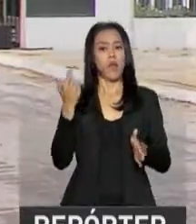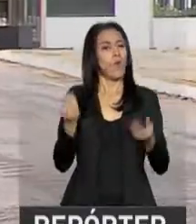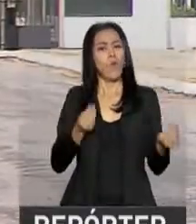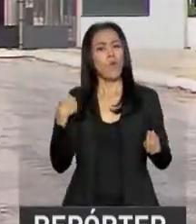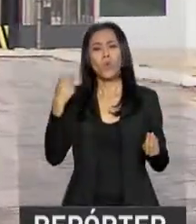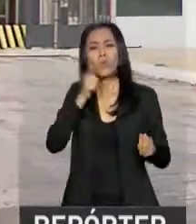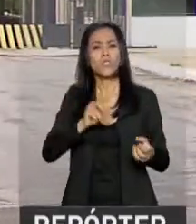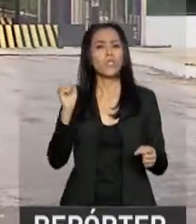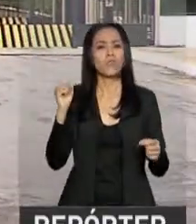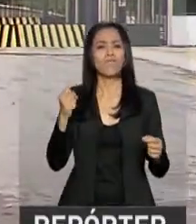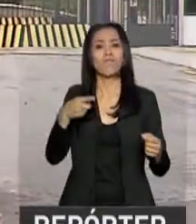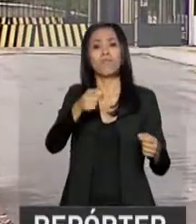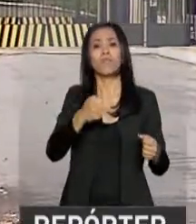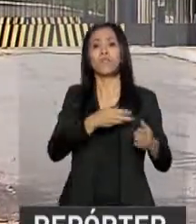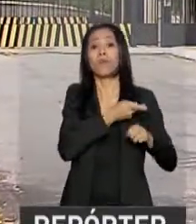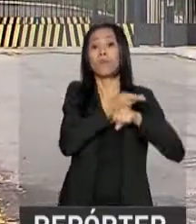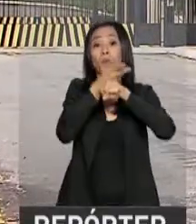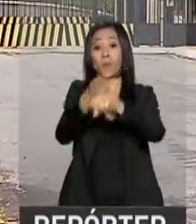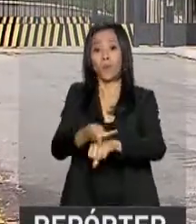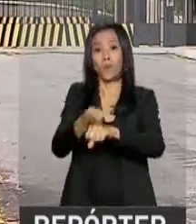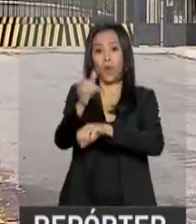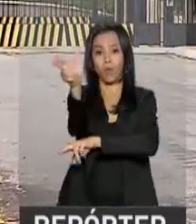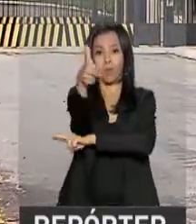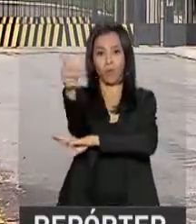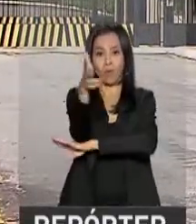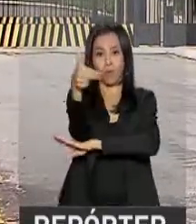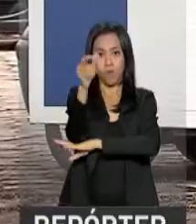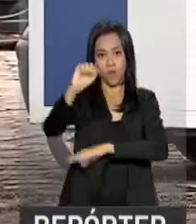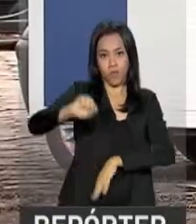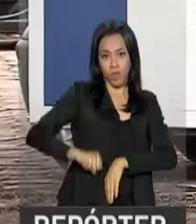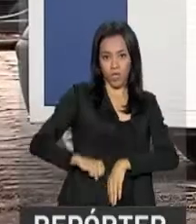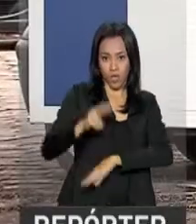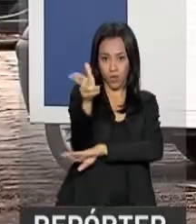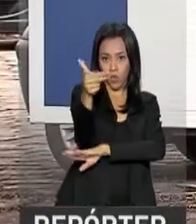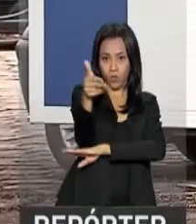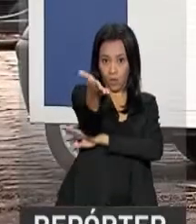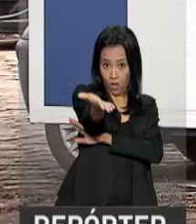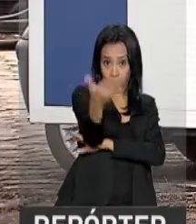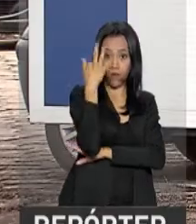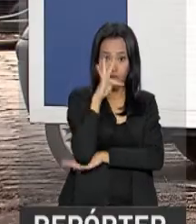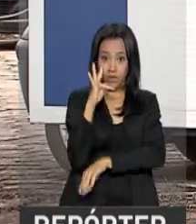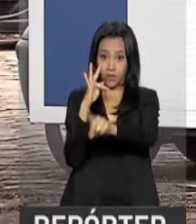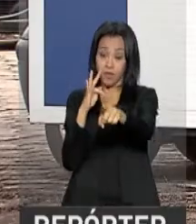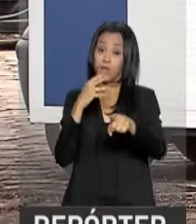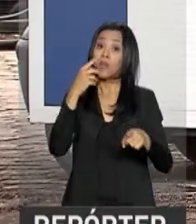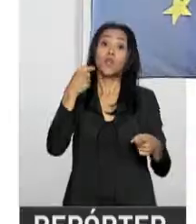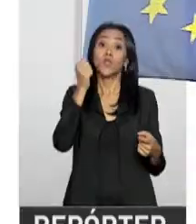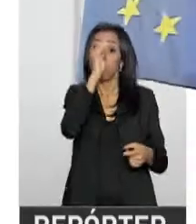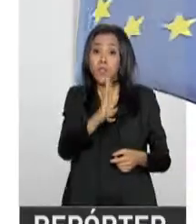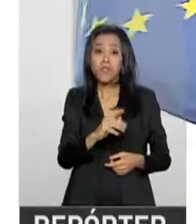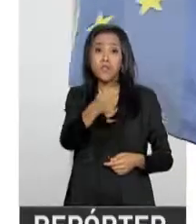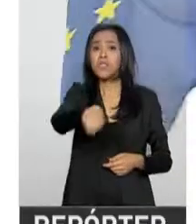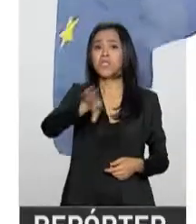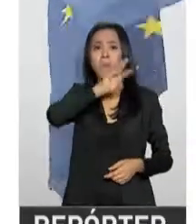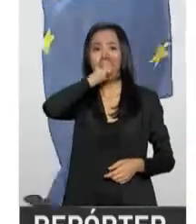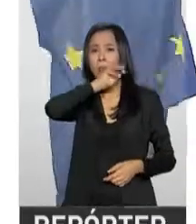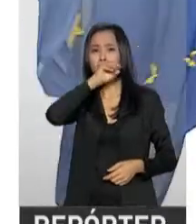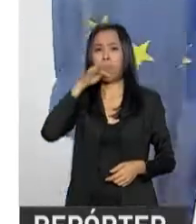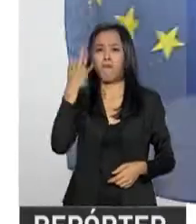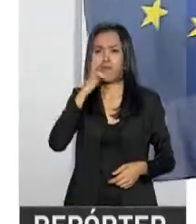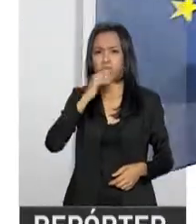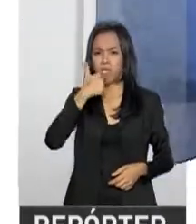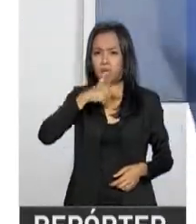basta procurar o consulado ou embaixada do país que deseja conhecer no caso dos brasileiros não é preciso falar francês fluentemente